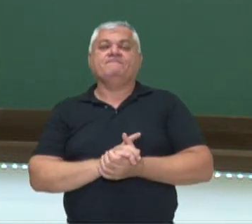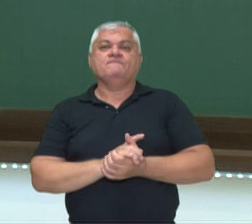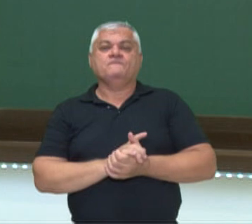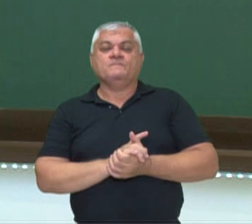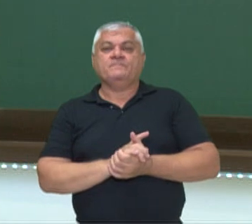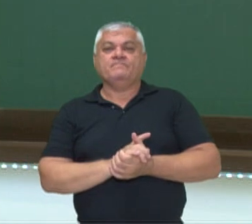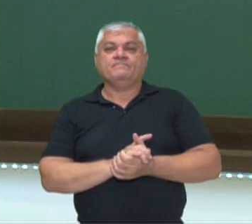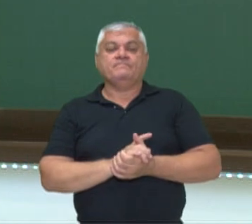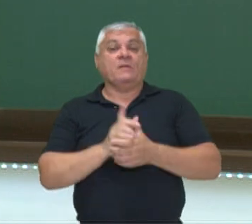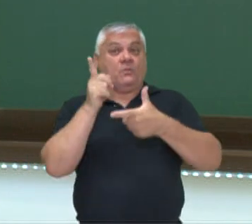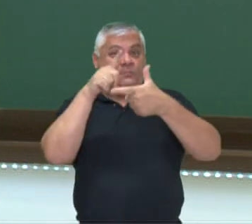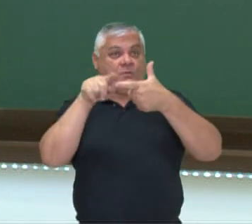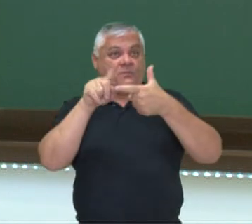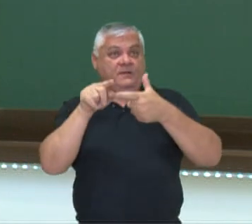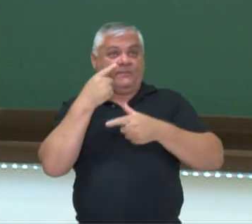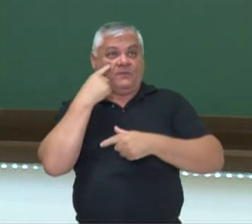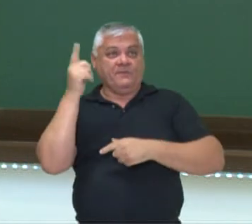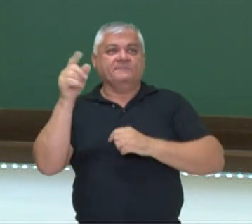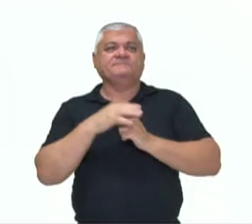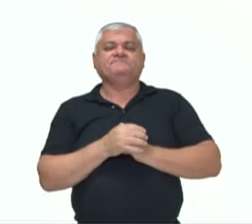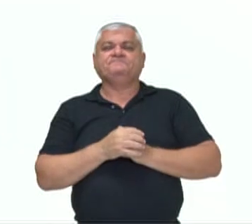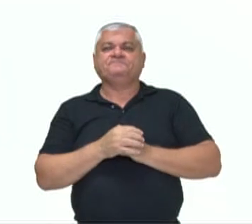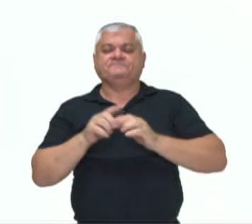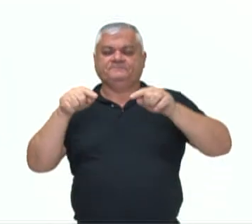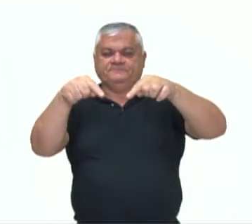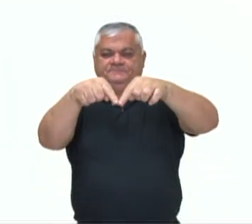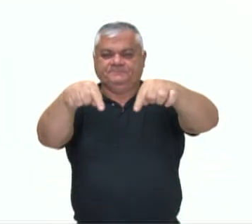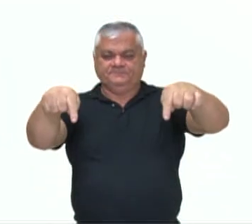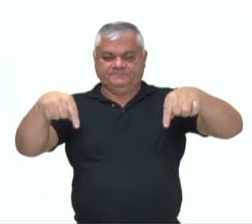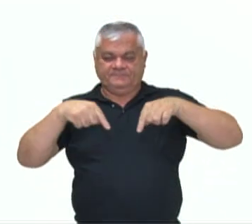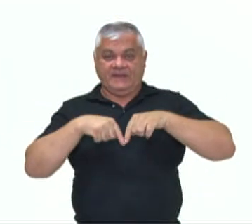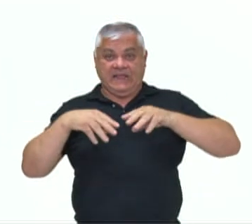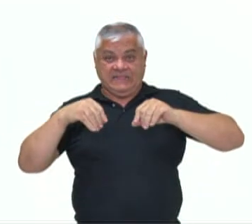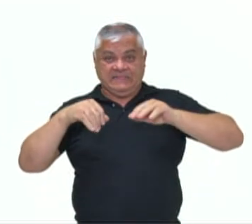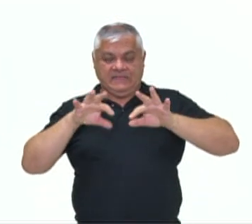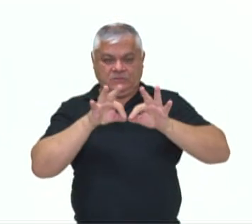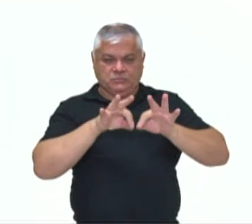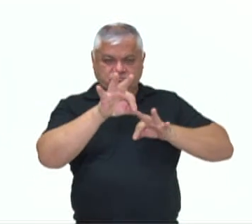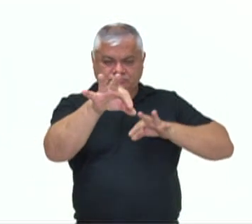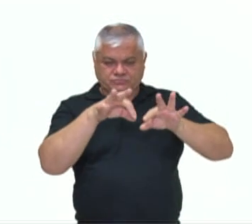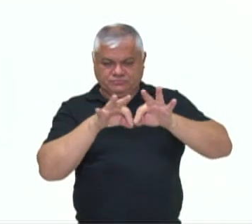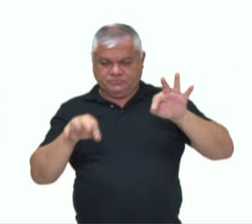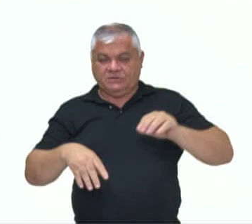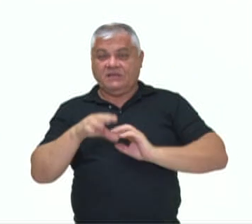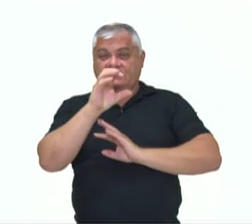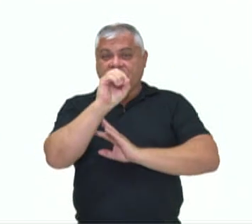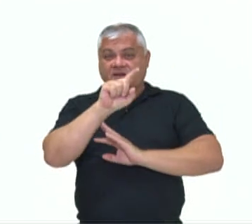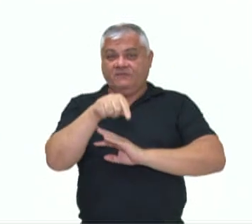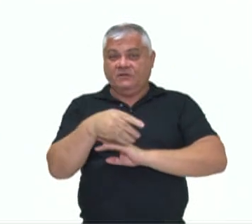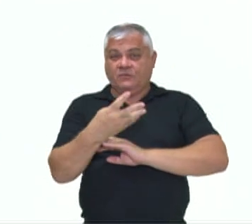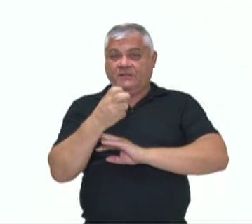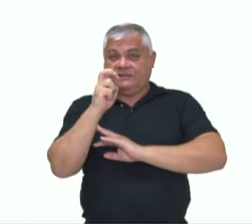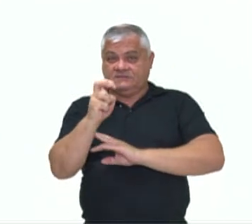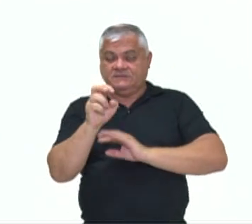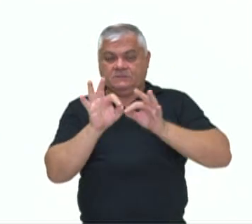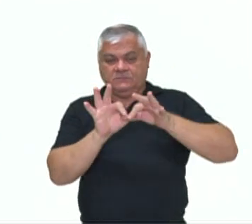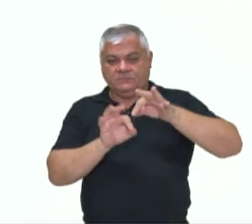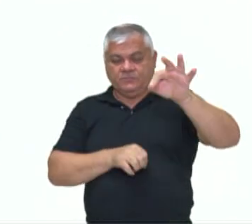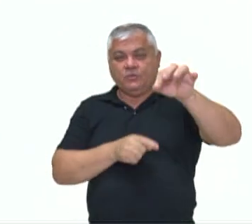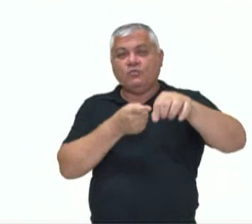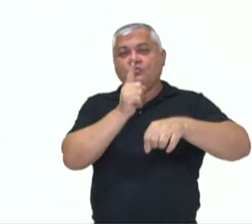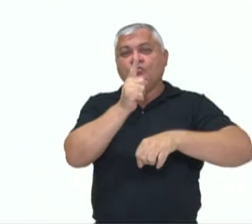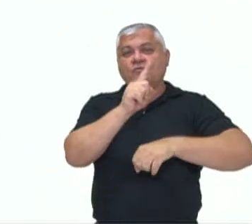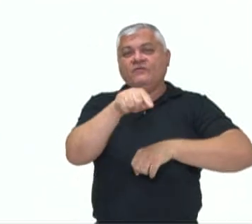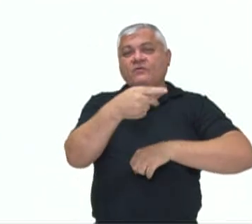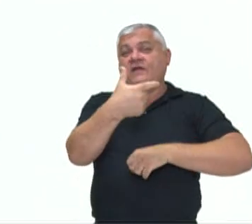Tem um problema para você. Dá uma olhada. Um terreno retangular possui dimensões 0,45 metros e 1,20